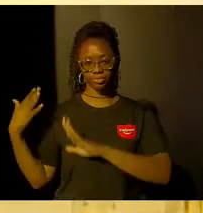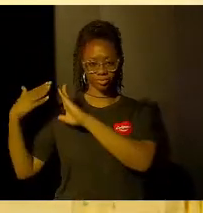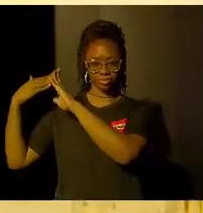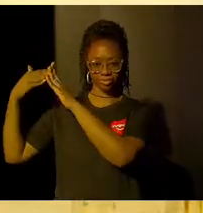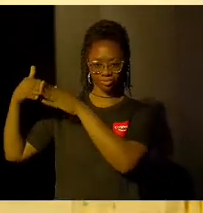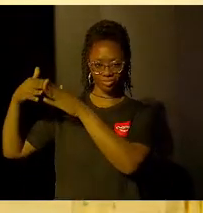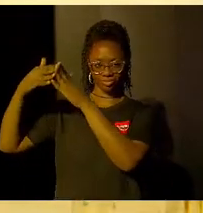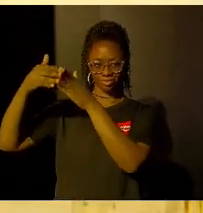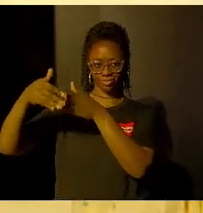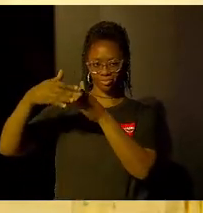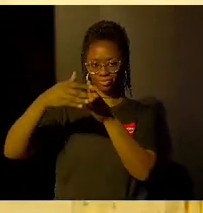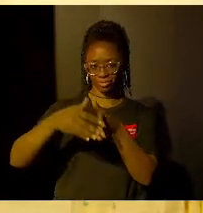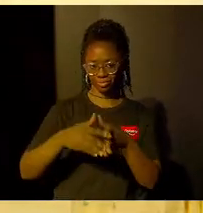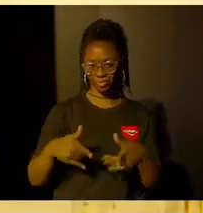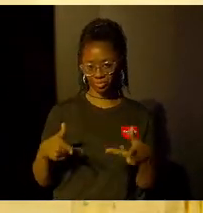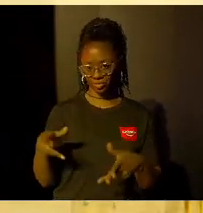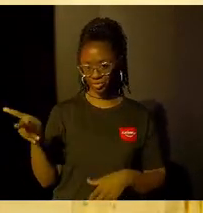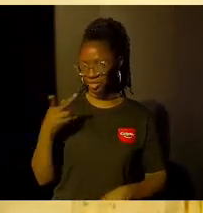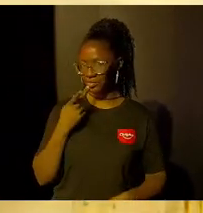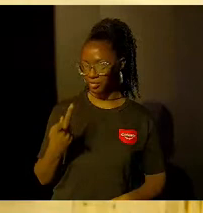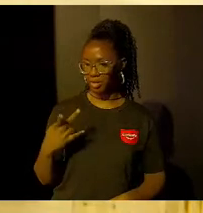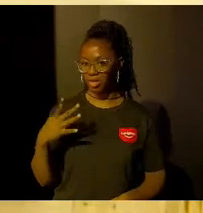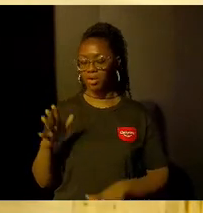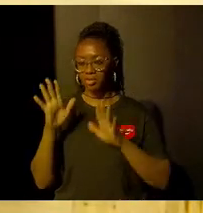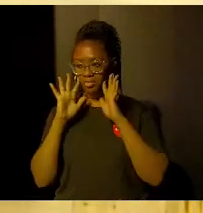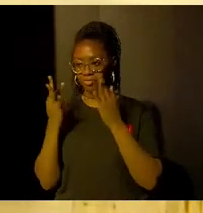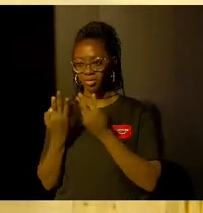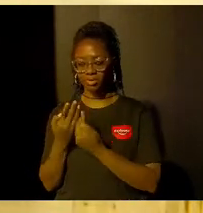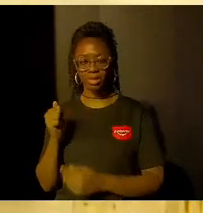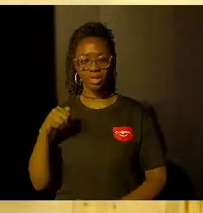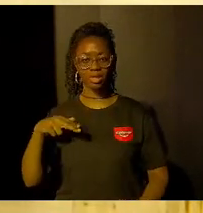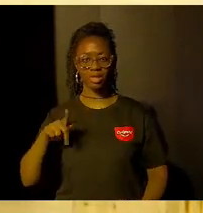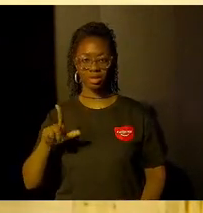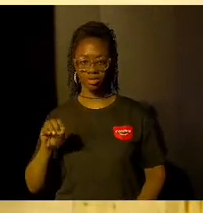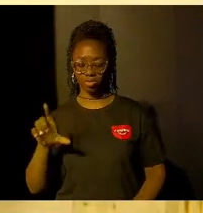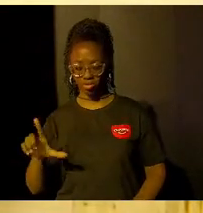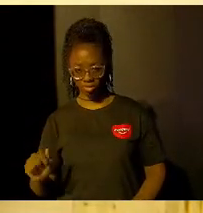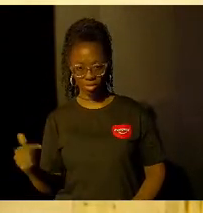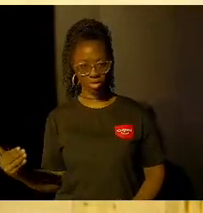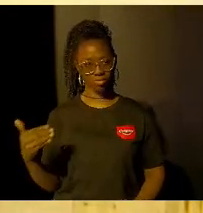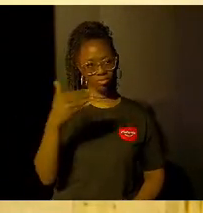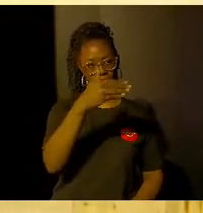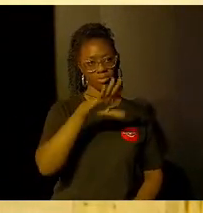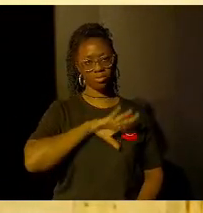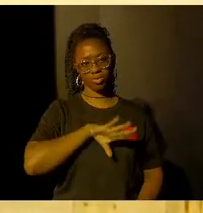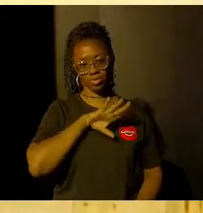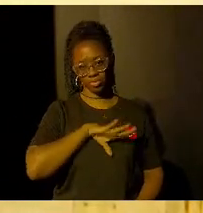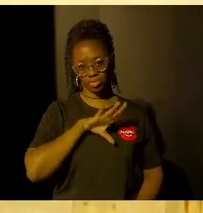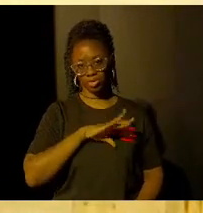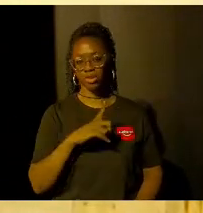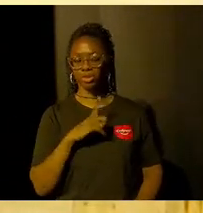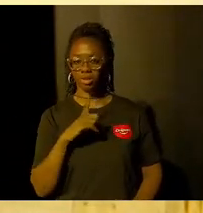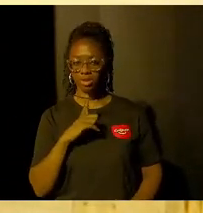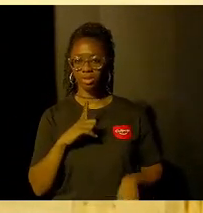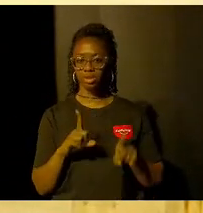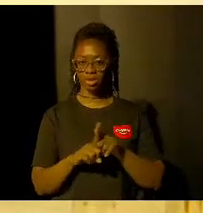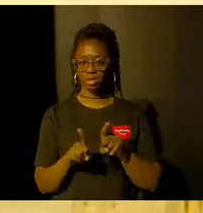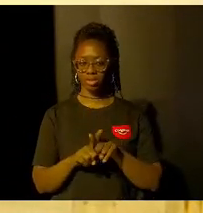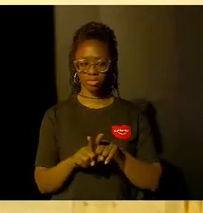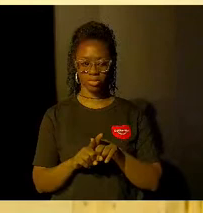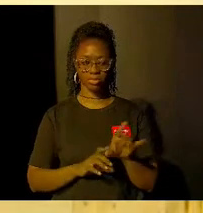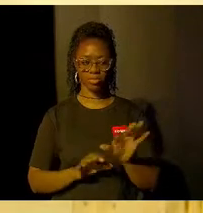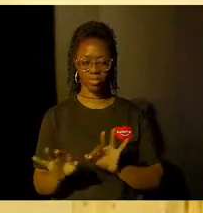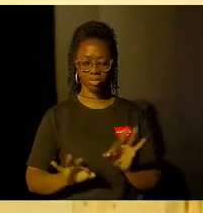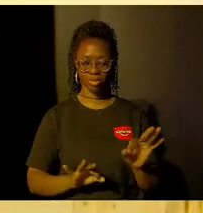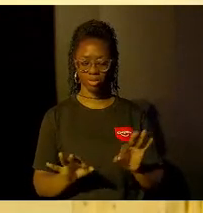como a Stephanie disse a minha família angolania por causa da Guerra tivemos que ir para Portugal existe o plano ou